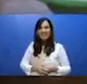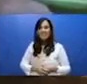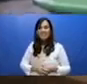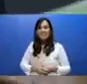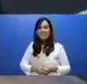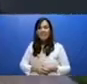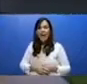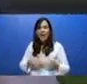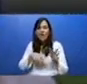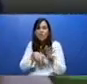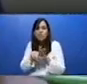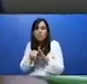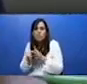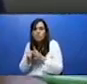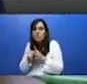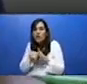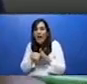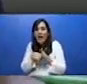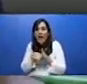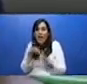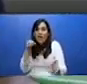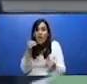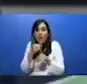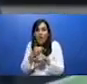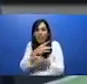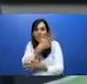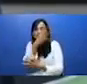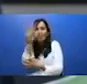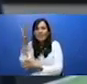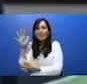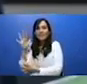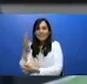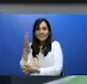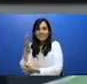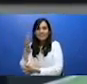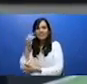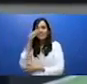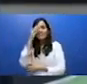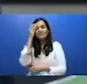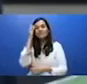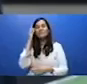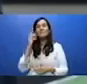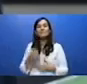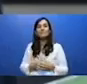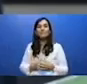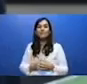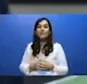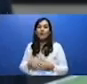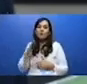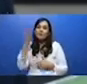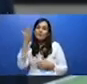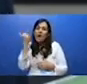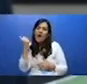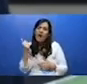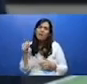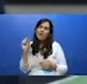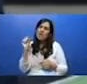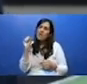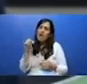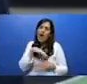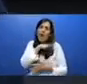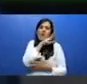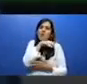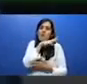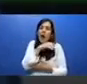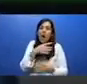paleontólogo encontra essa rocha na natureza, ó. Dá para deduzir que é um animal que possui 4 patas, que